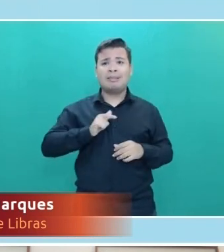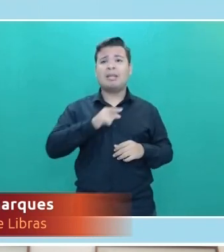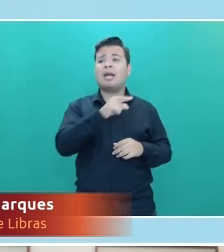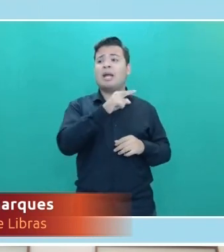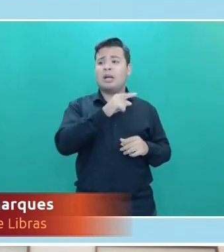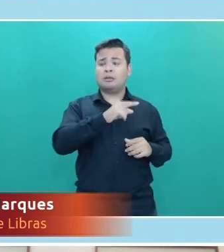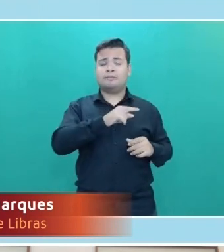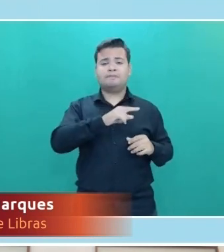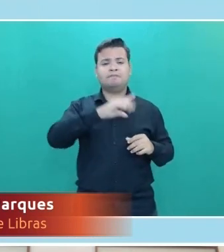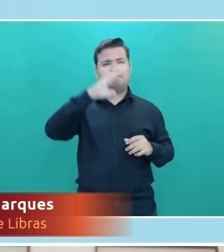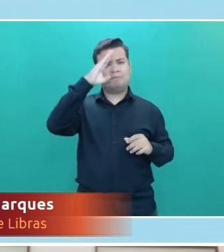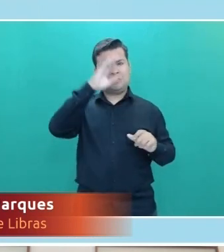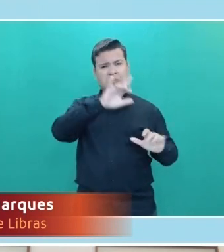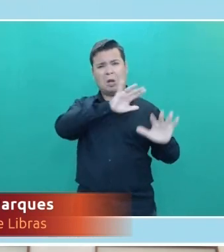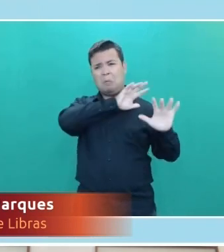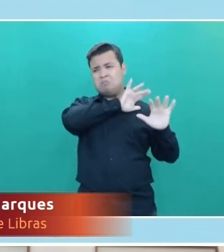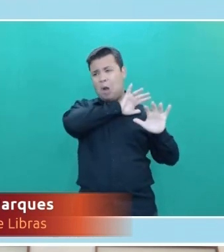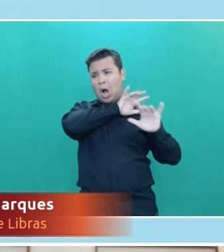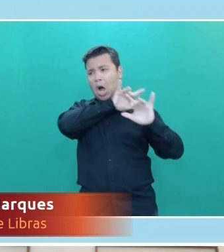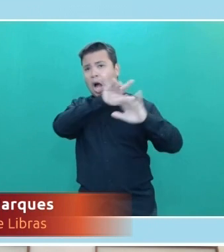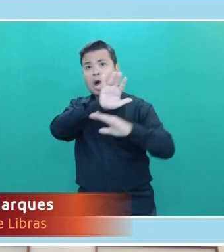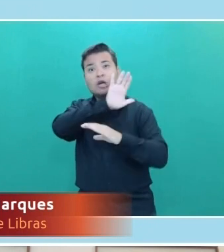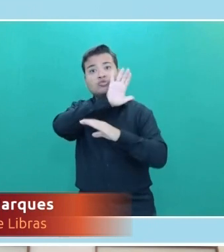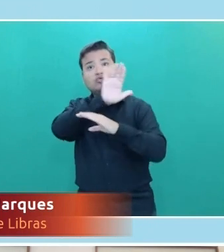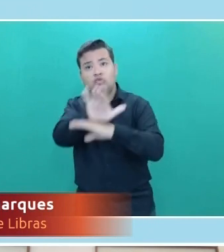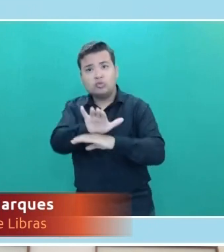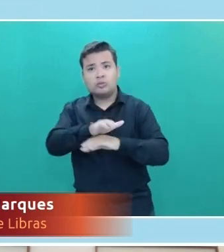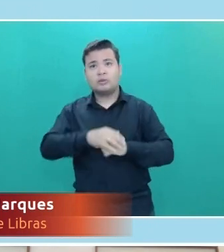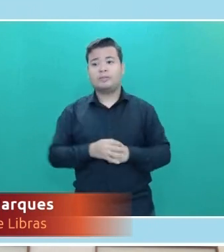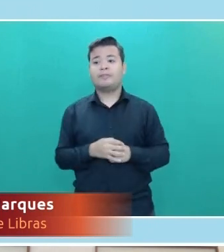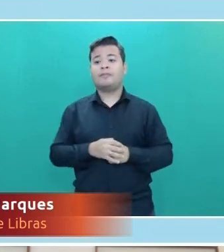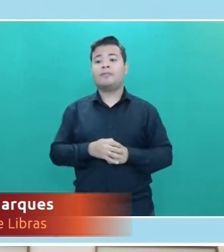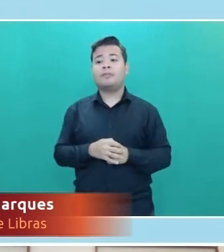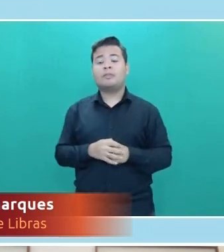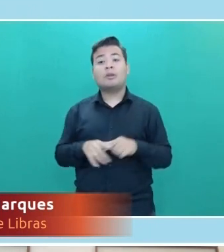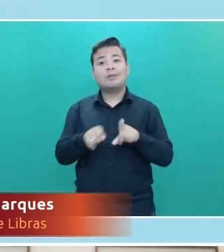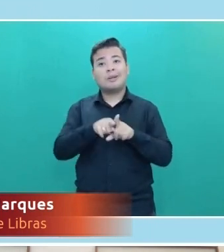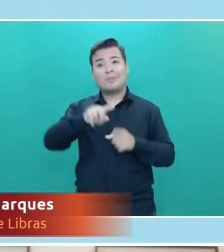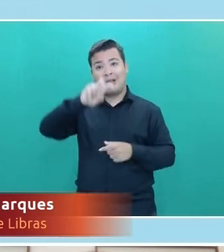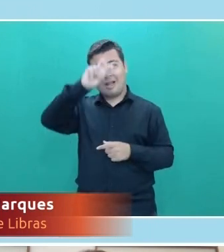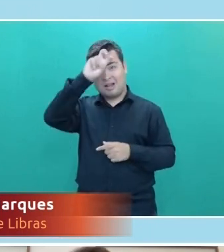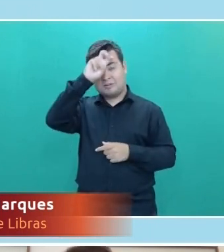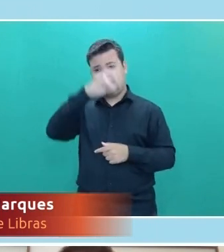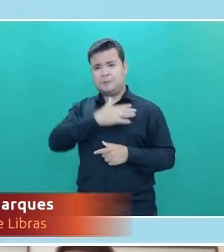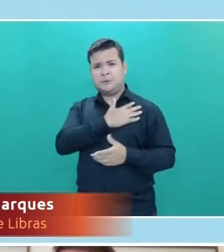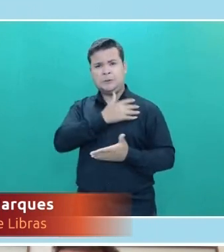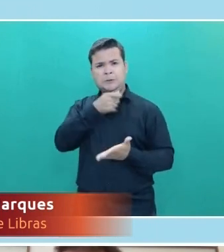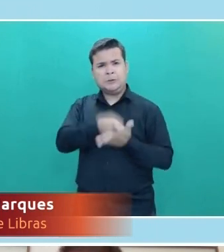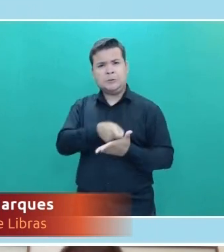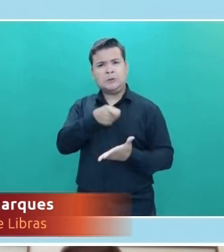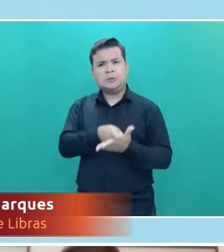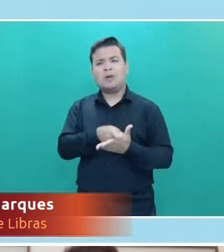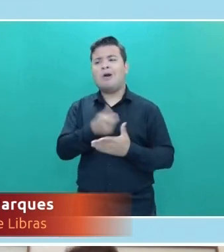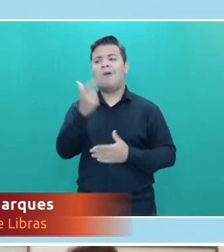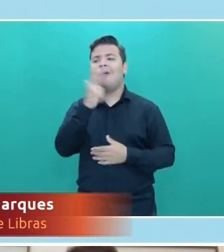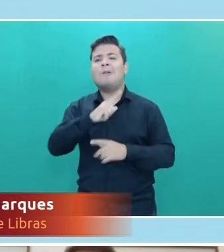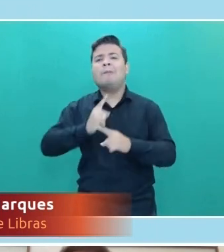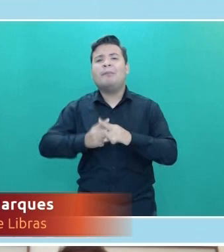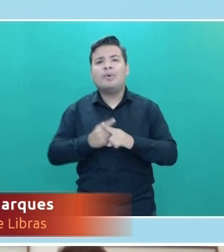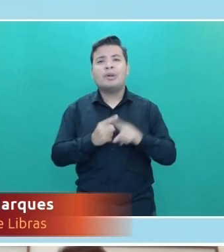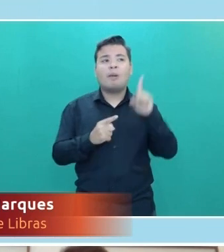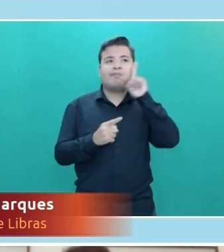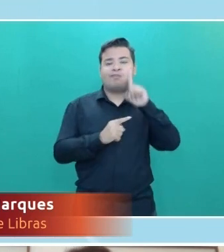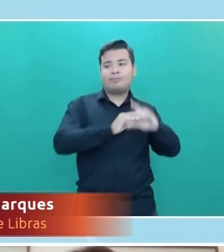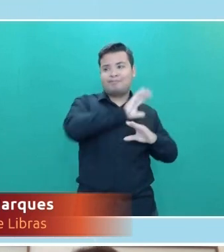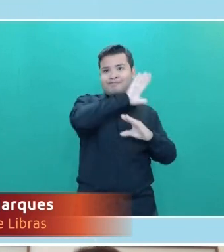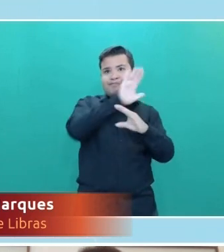militar, inclusive o regime militar, a ditadura militar egípcia se banca muito com os Estados Unidos,